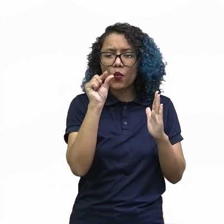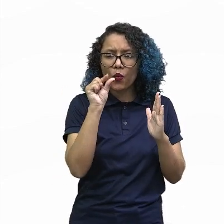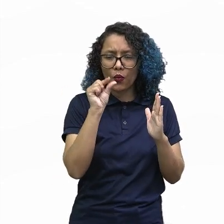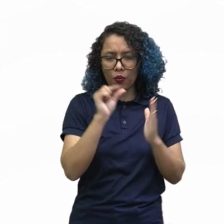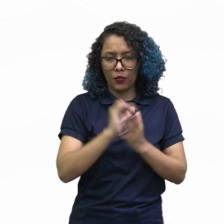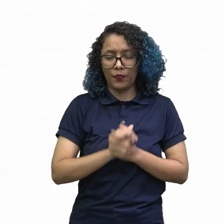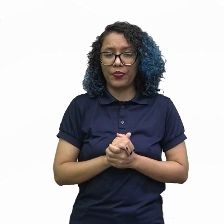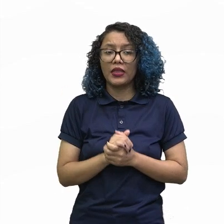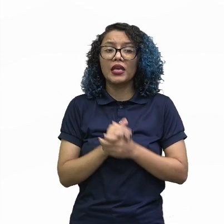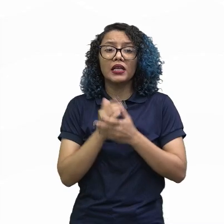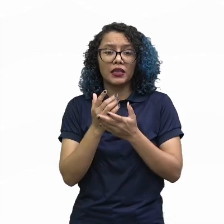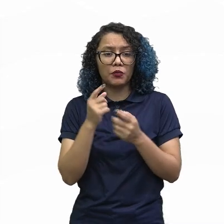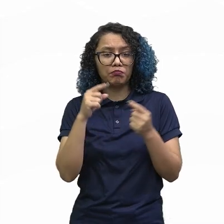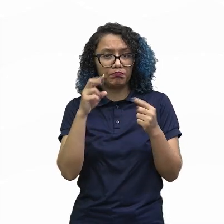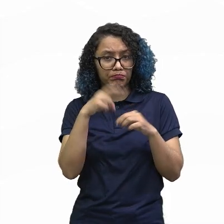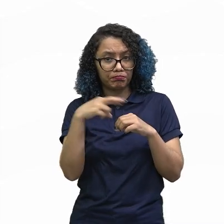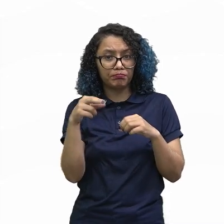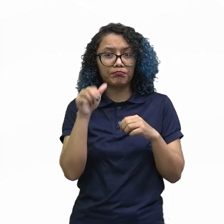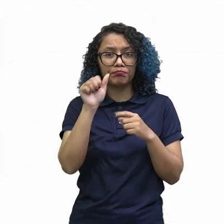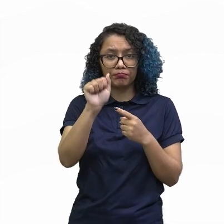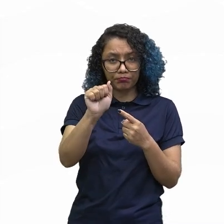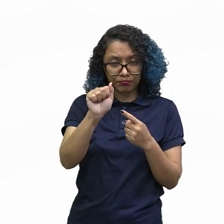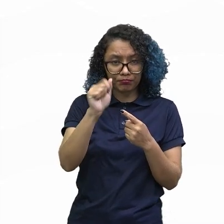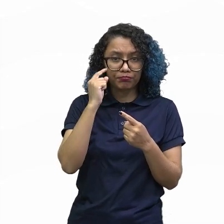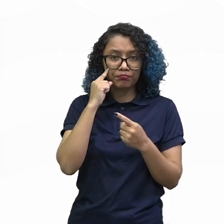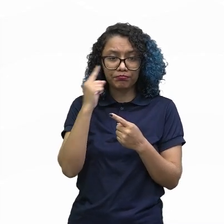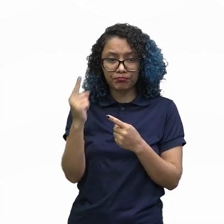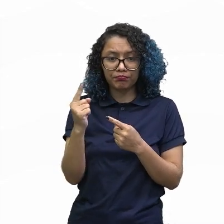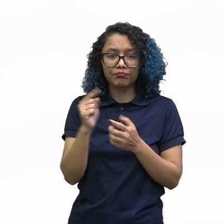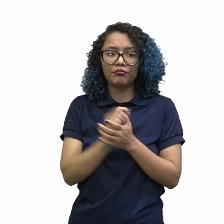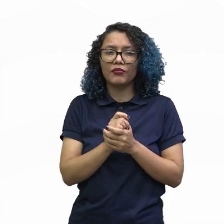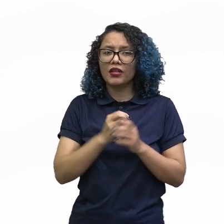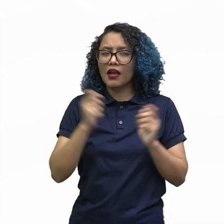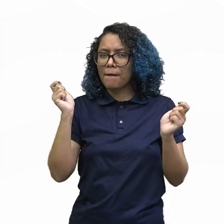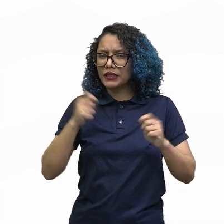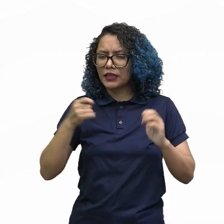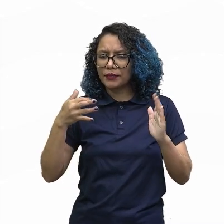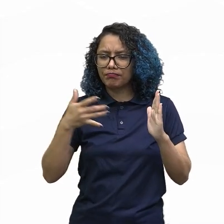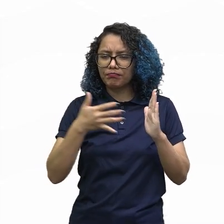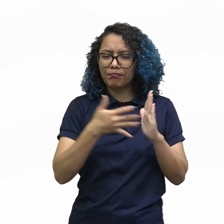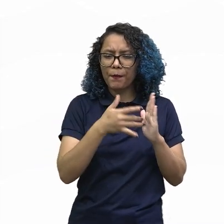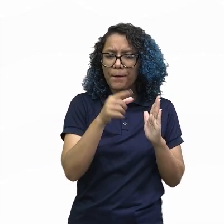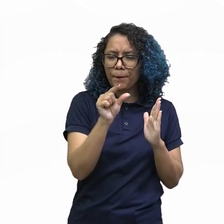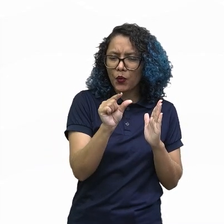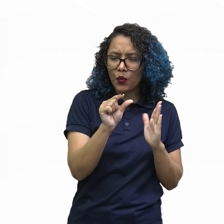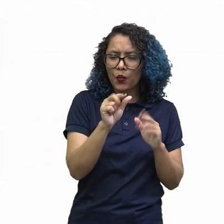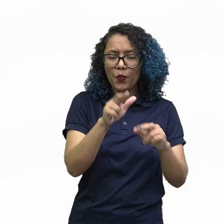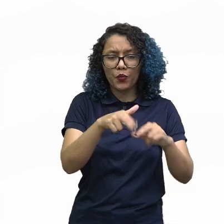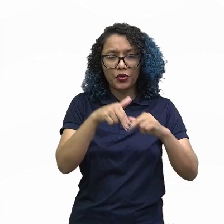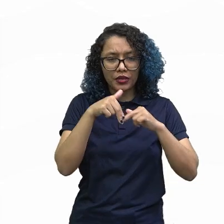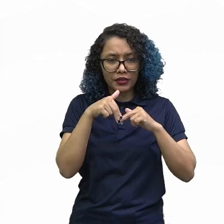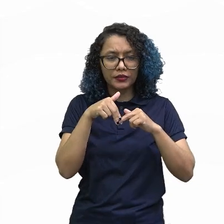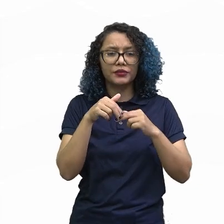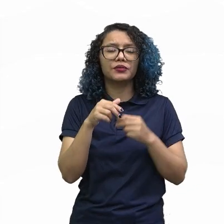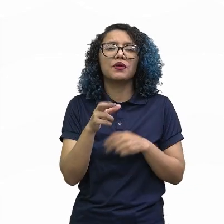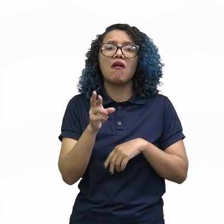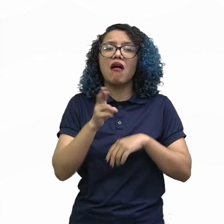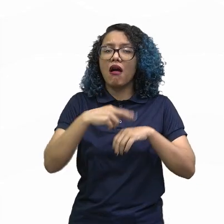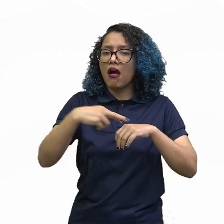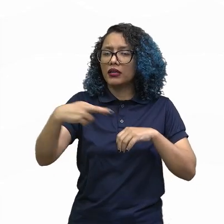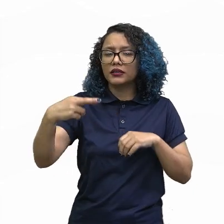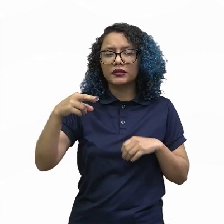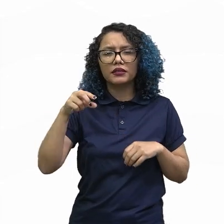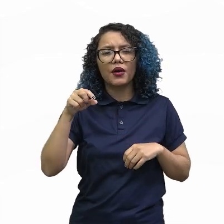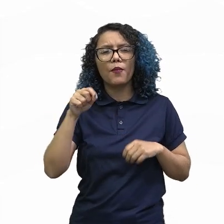alfa tem um pequeno poder de penetração e, por isso, a sua